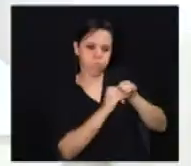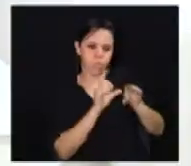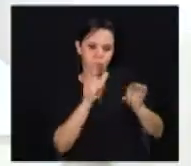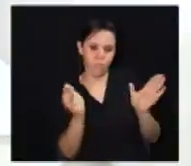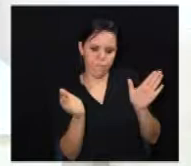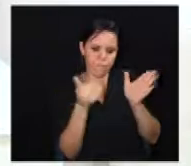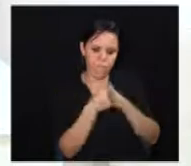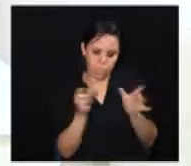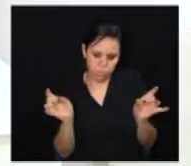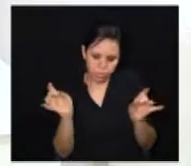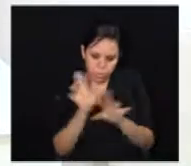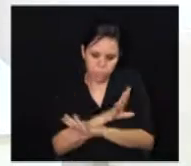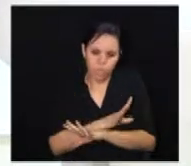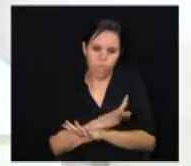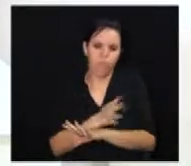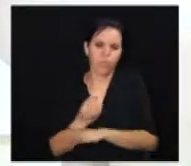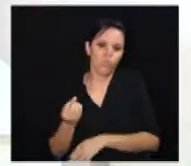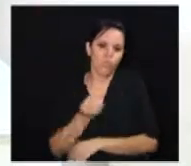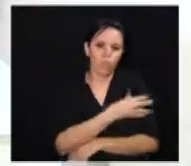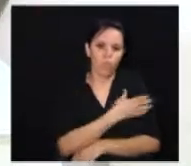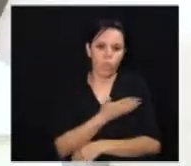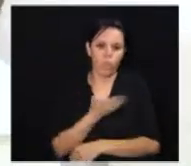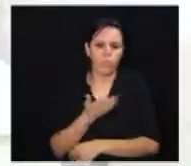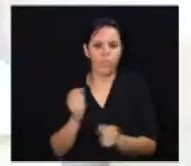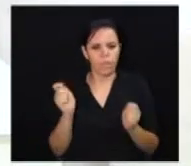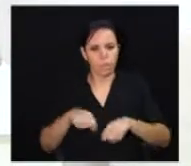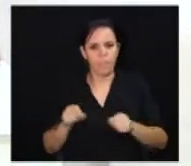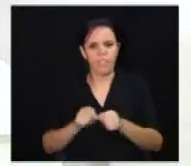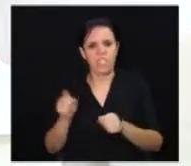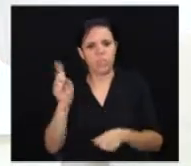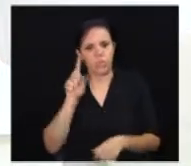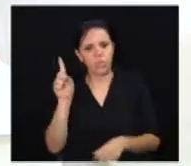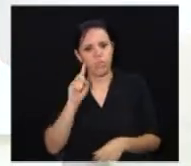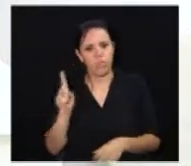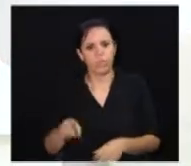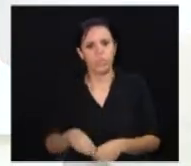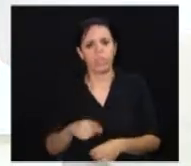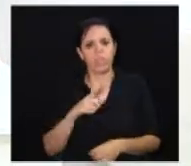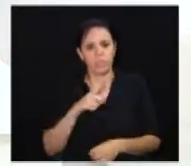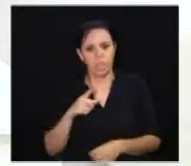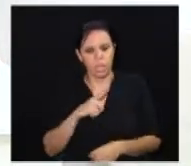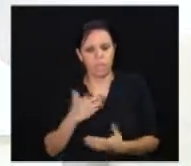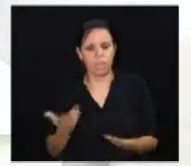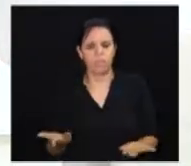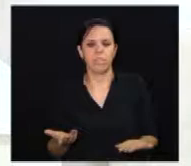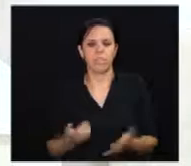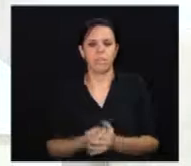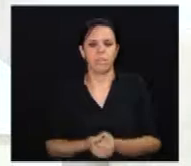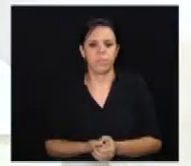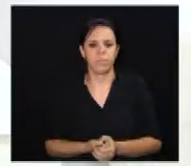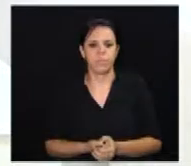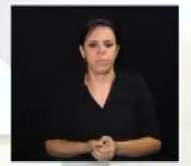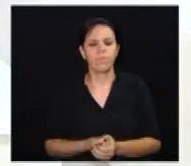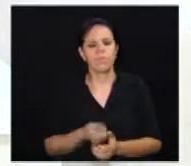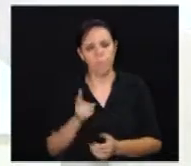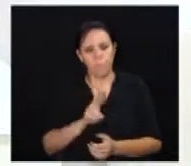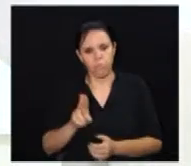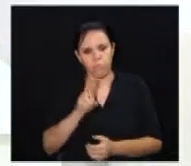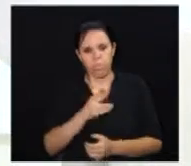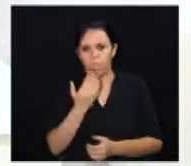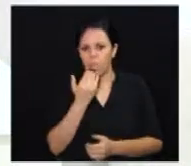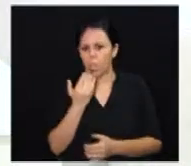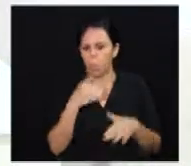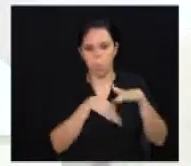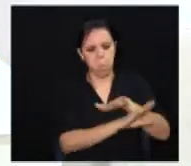fica tudo prontinho, tudo fresquinho, que a gente faz todo dia, então, né? Todo dia tem massa fresca, todo dia tá utilizando, acaba nem